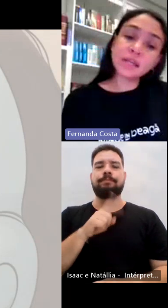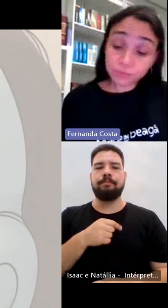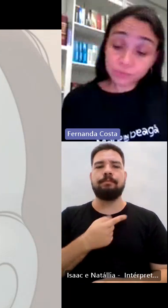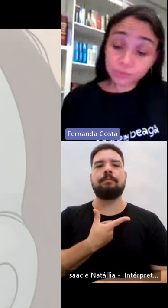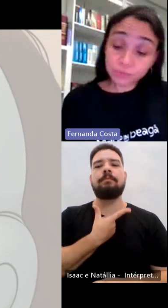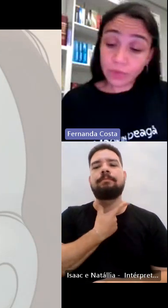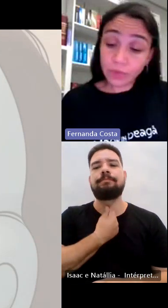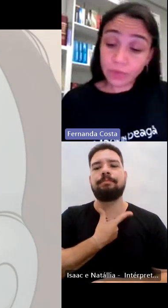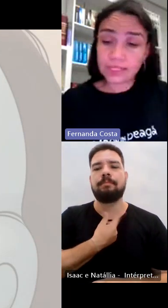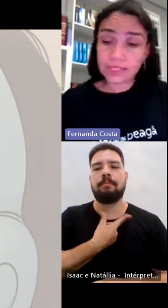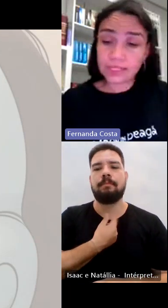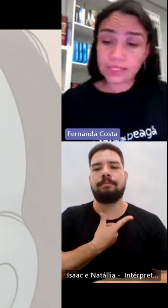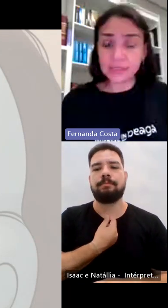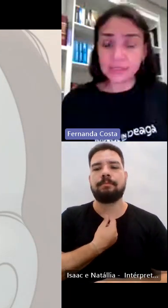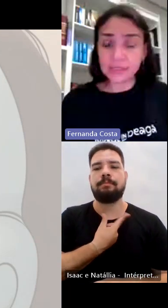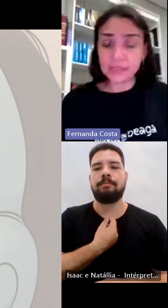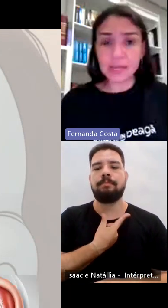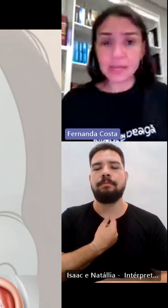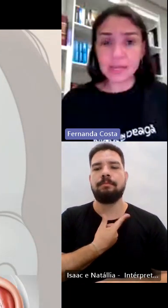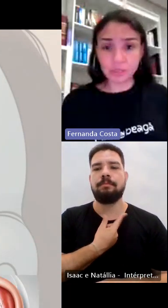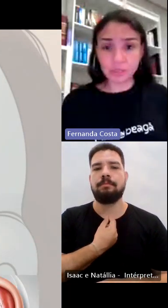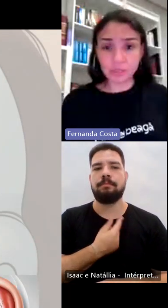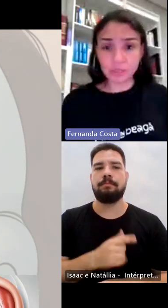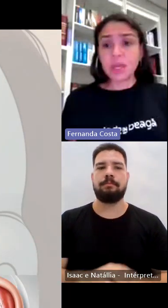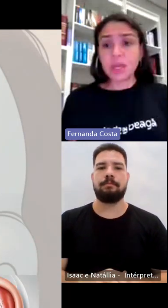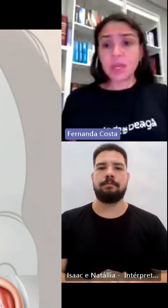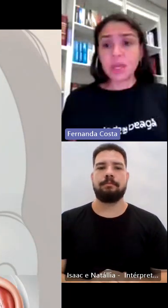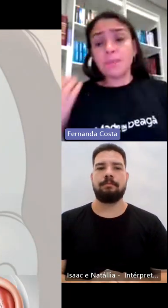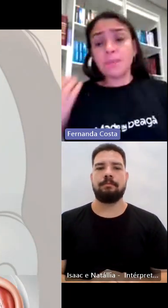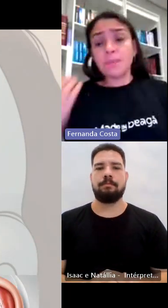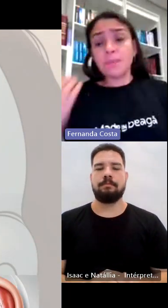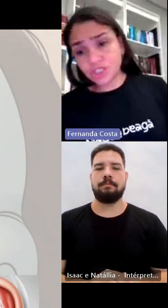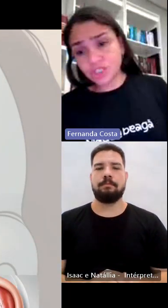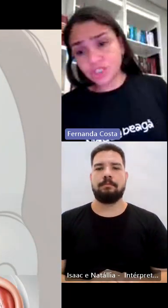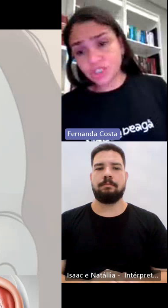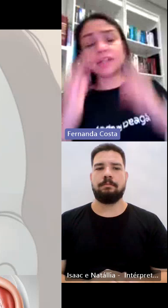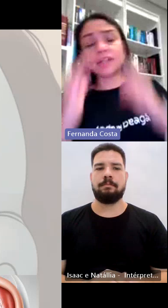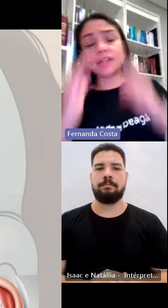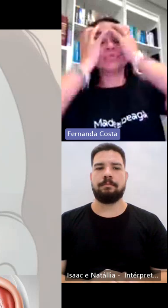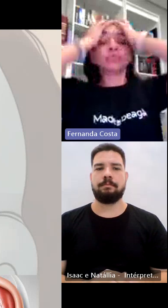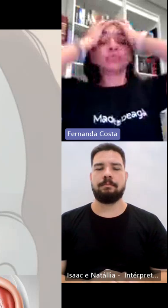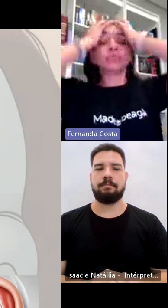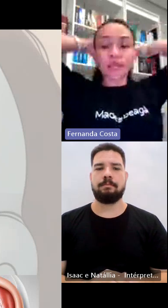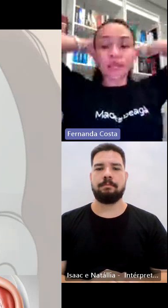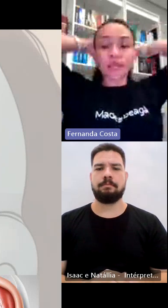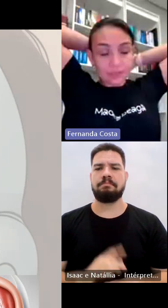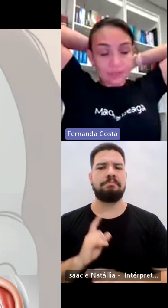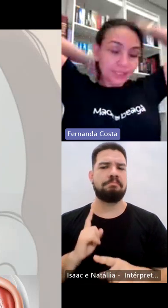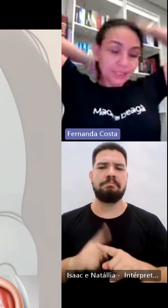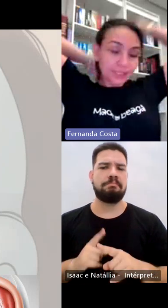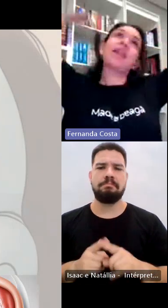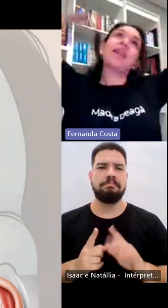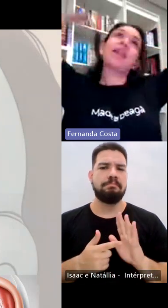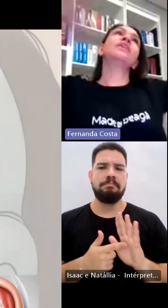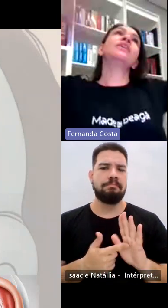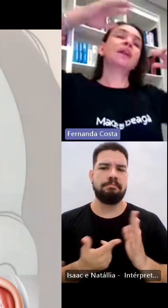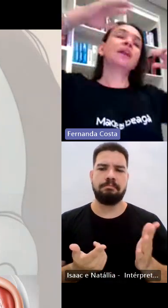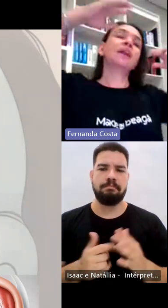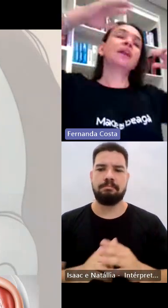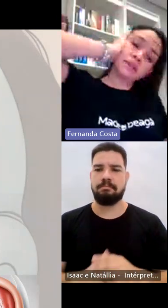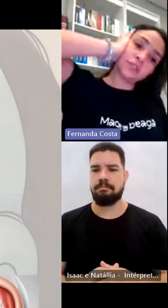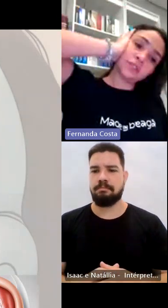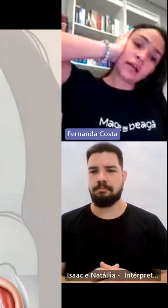estão localizadas na minha laringe. Por que a gente está falando tudo isso, né? Você estava lá,